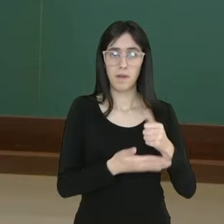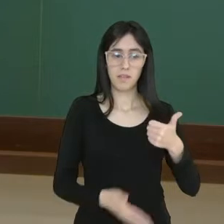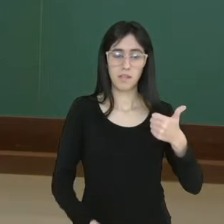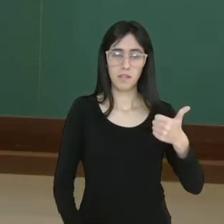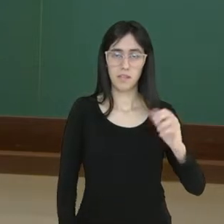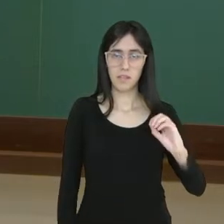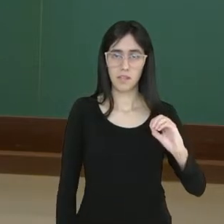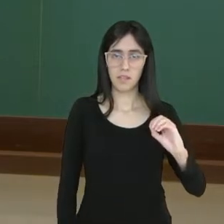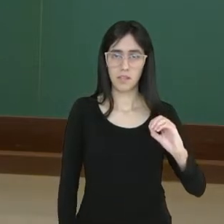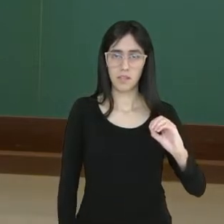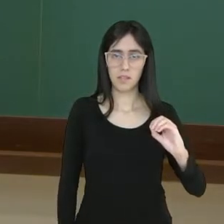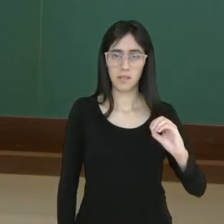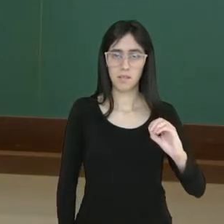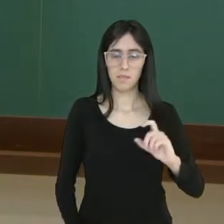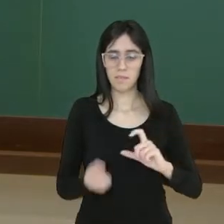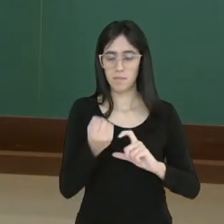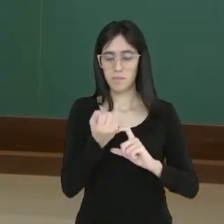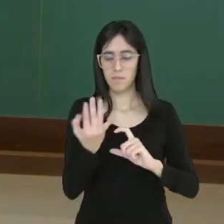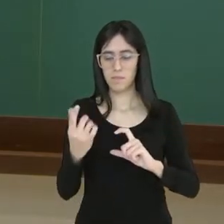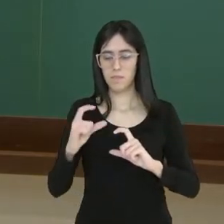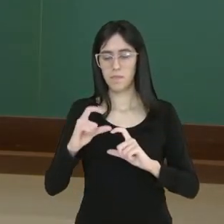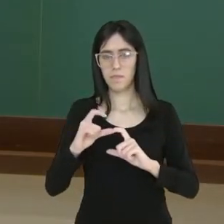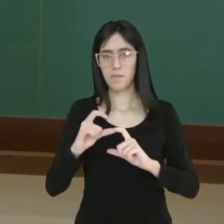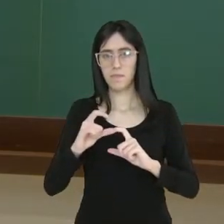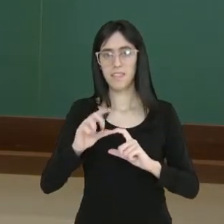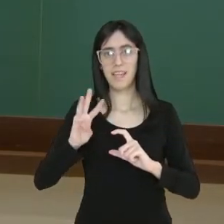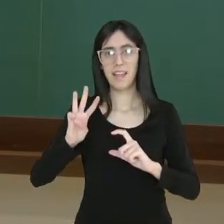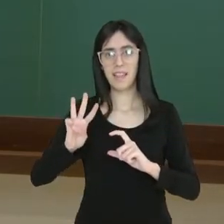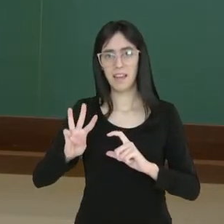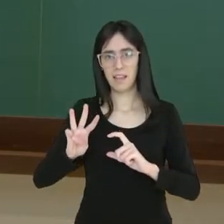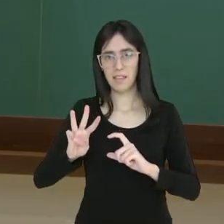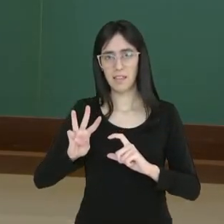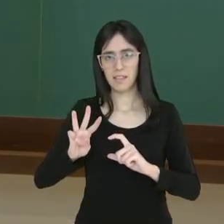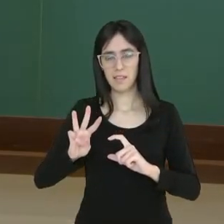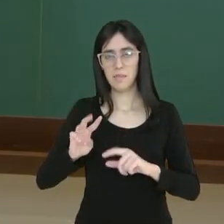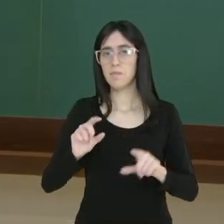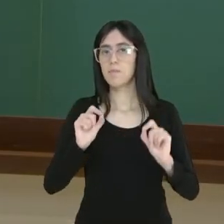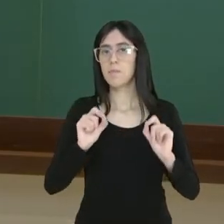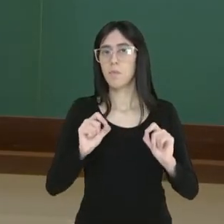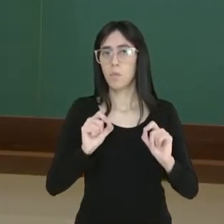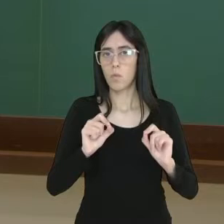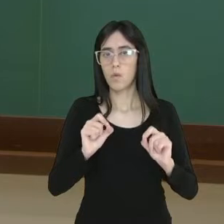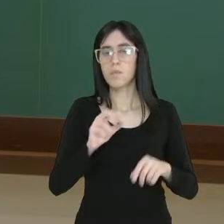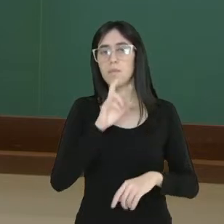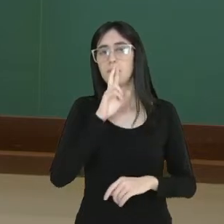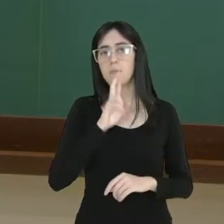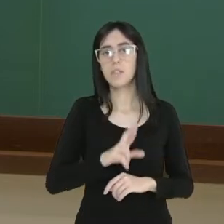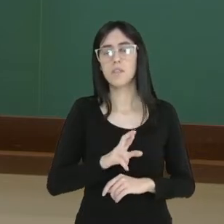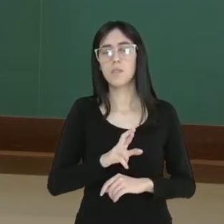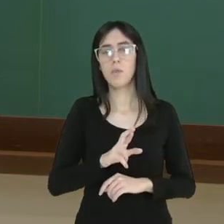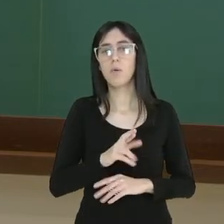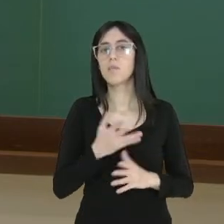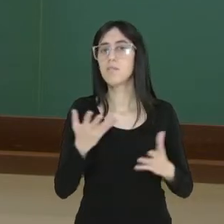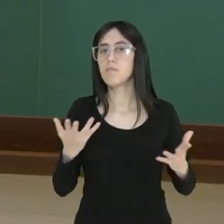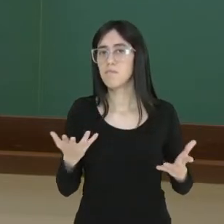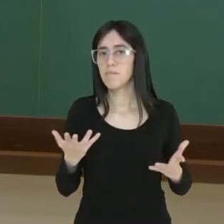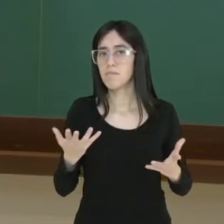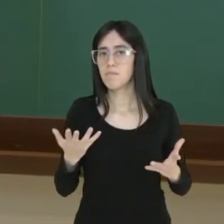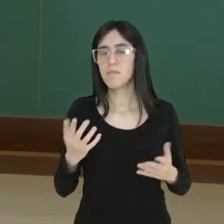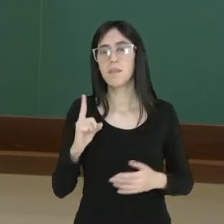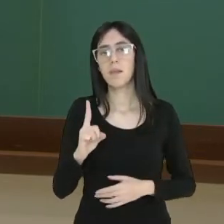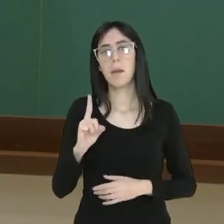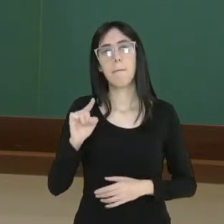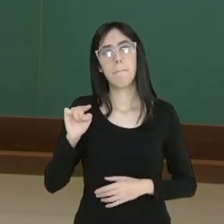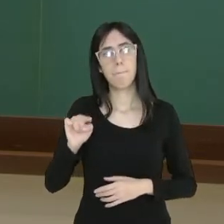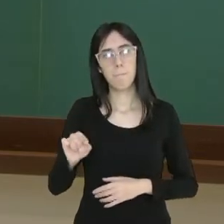10, elevar ao expoente 3, que é o logaritmo, vai resultar exatamente no 1000,